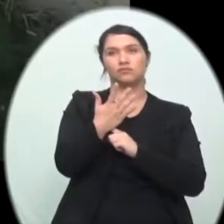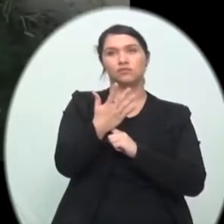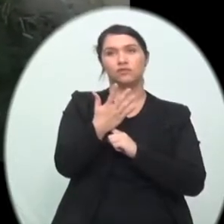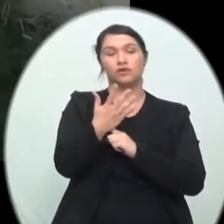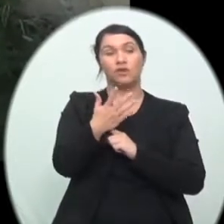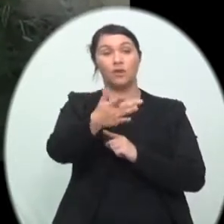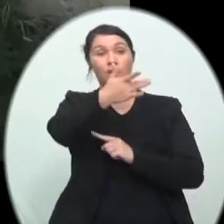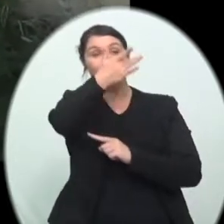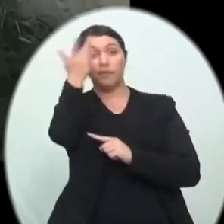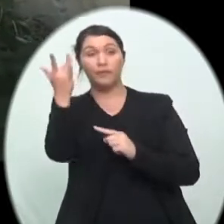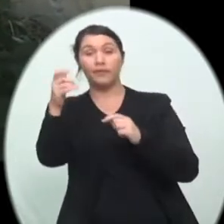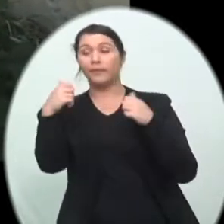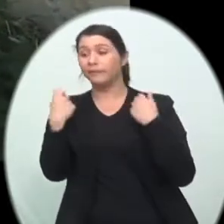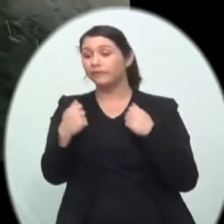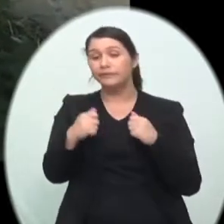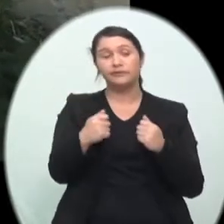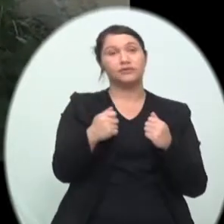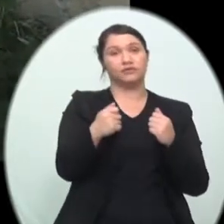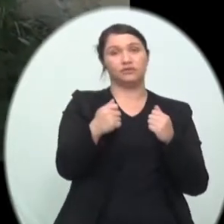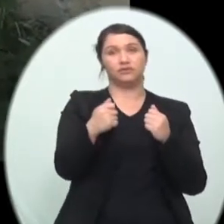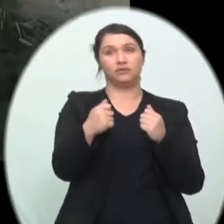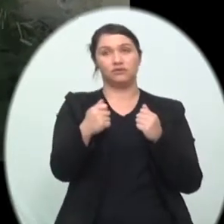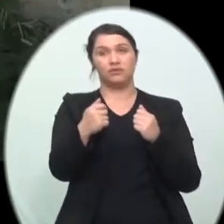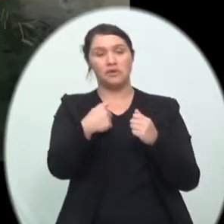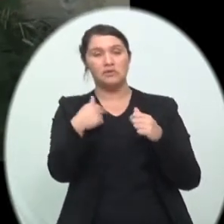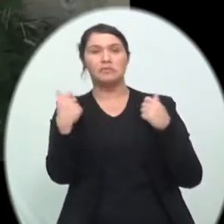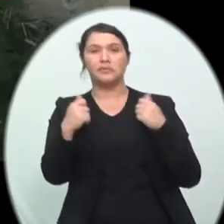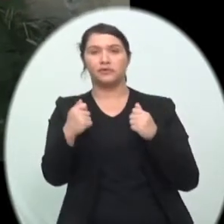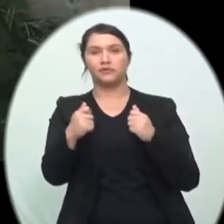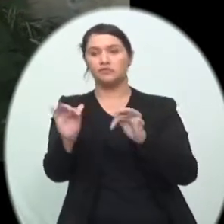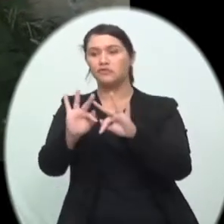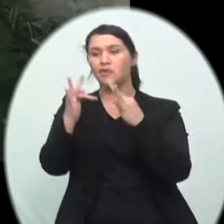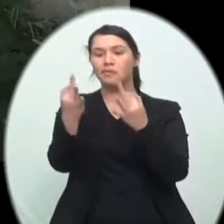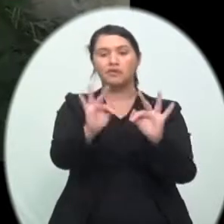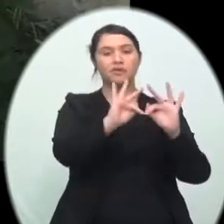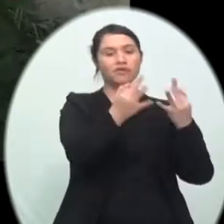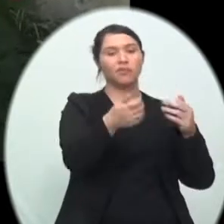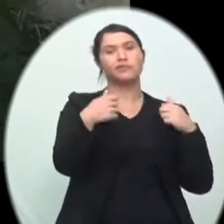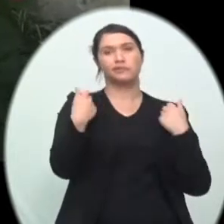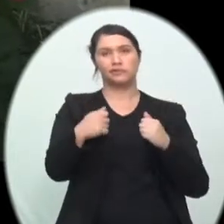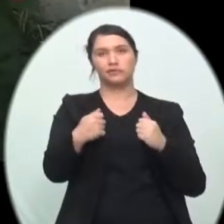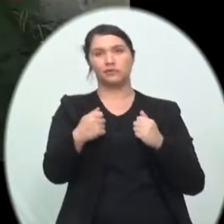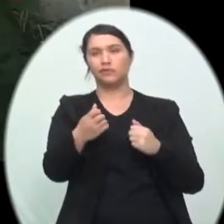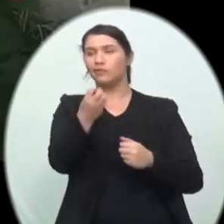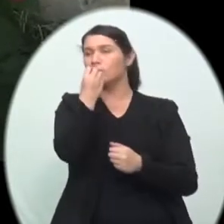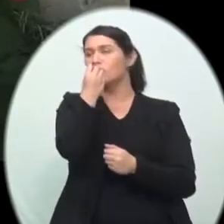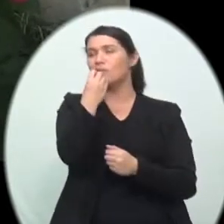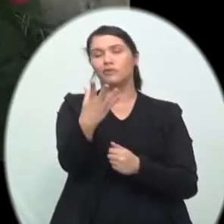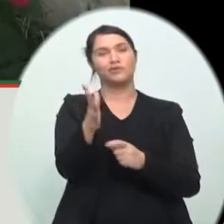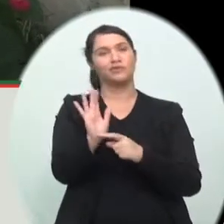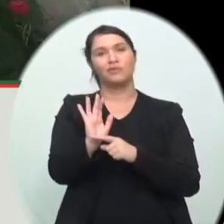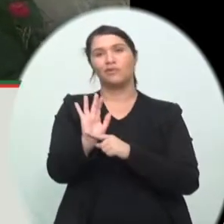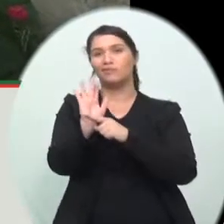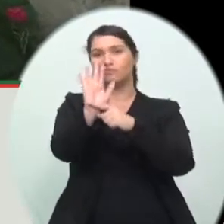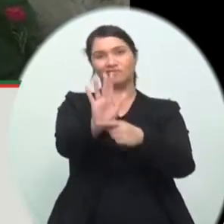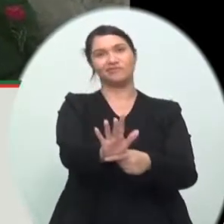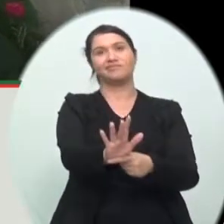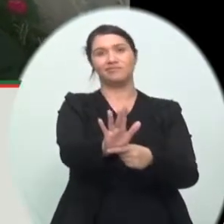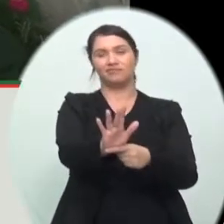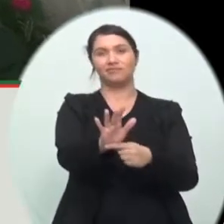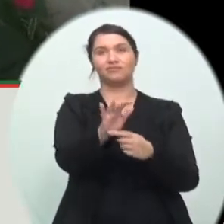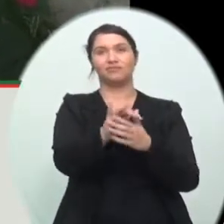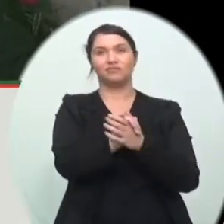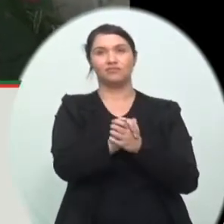carentes. Isso serve para muitas famílias. E é ótimo aqui o ambiente, o lugar,